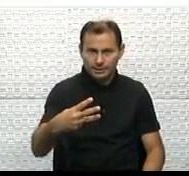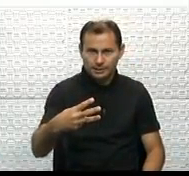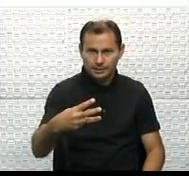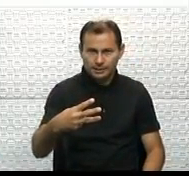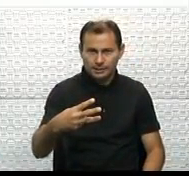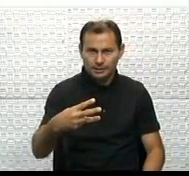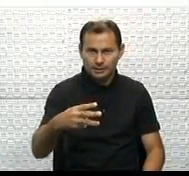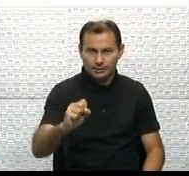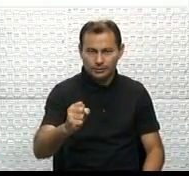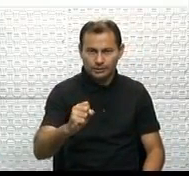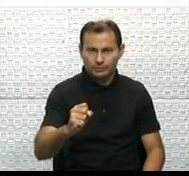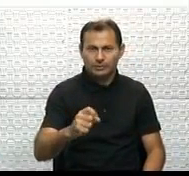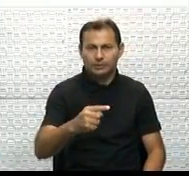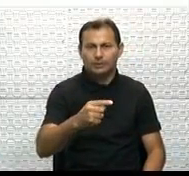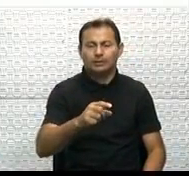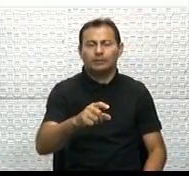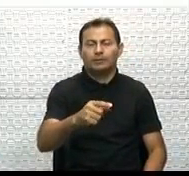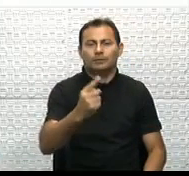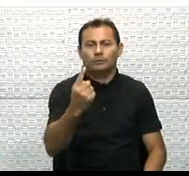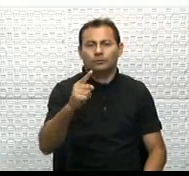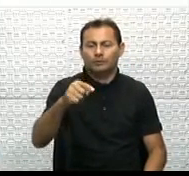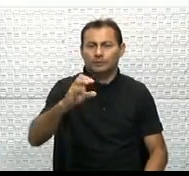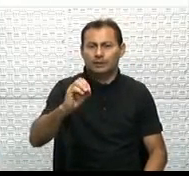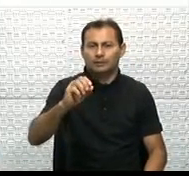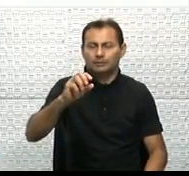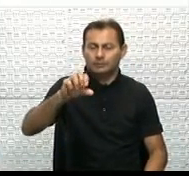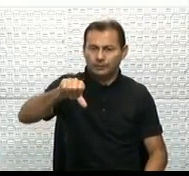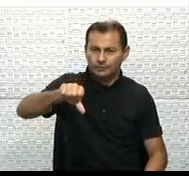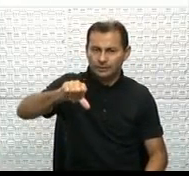1,238x menos